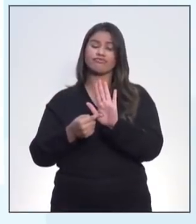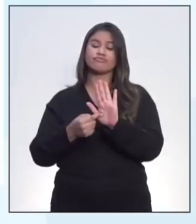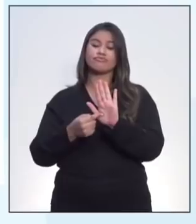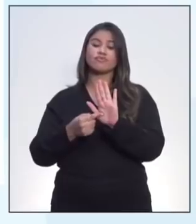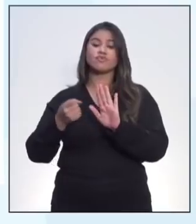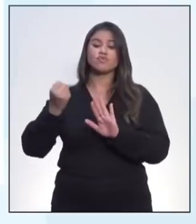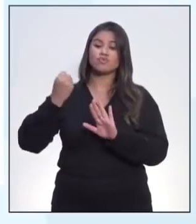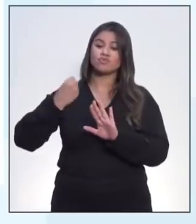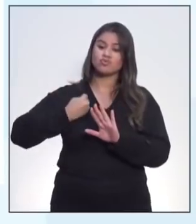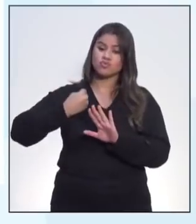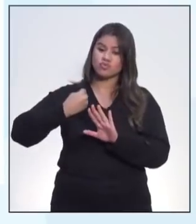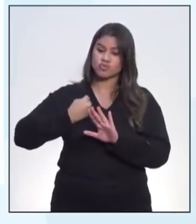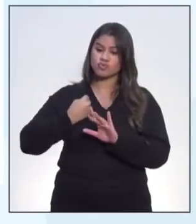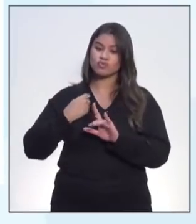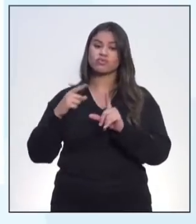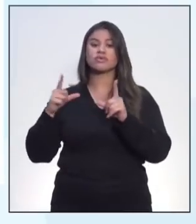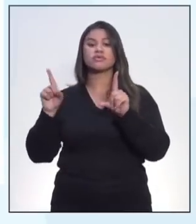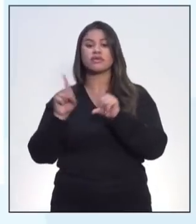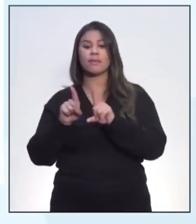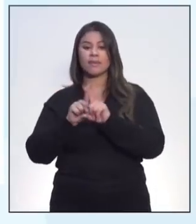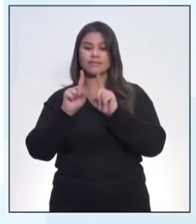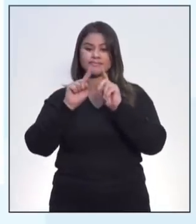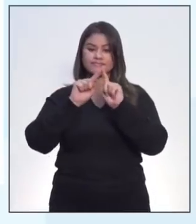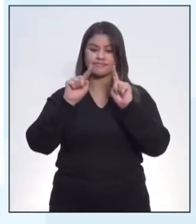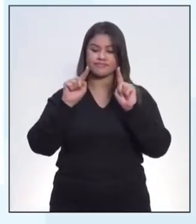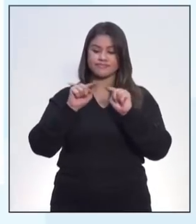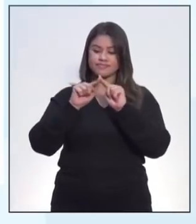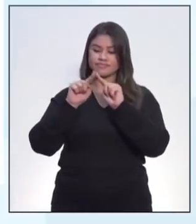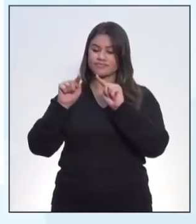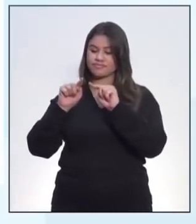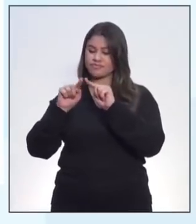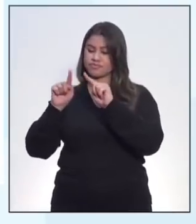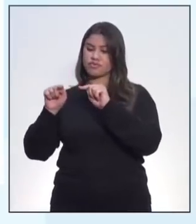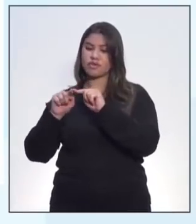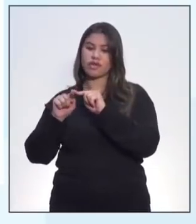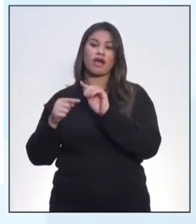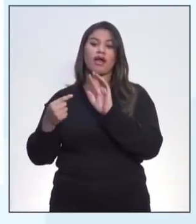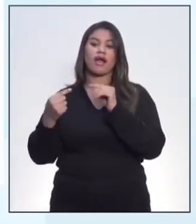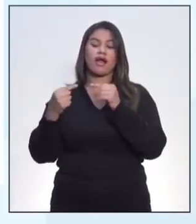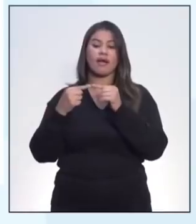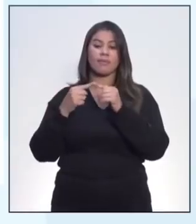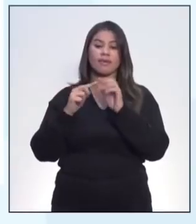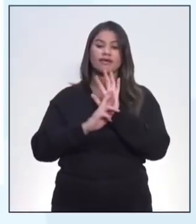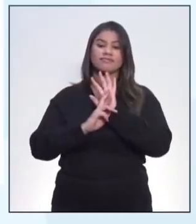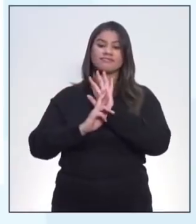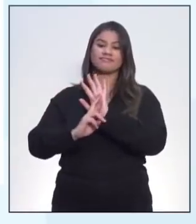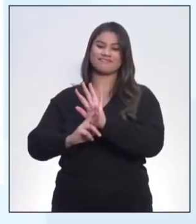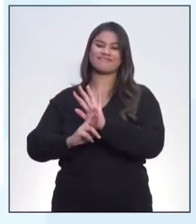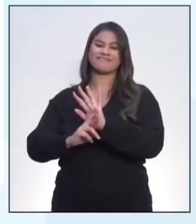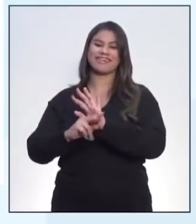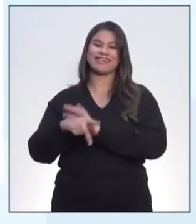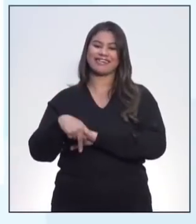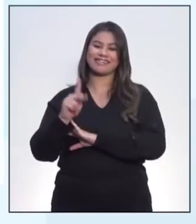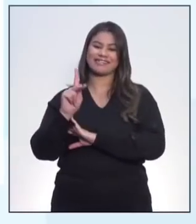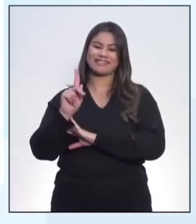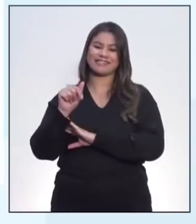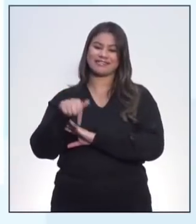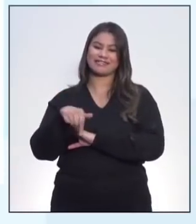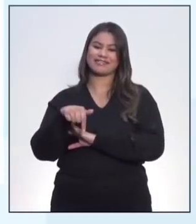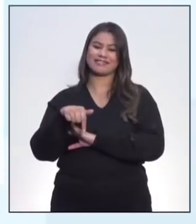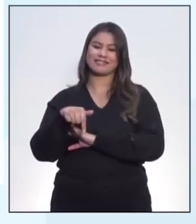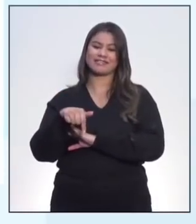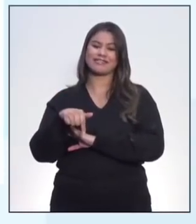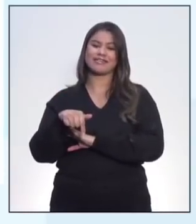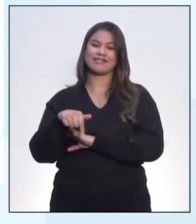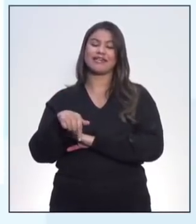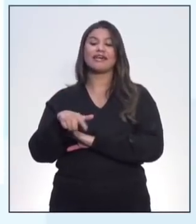você tem também a quantidade de quadrados que estão representando cada quilo consumido, não é? É verdade. Que também ajuda nessa leitura.